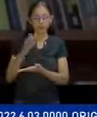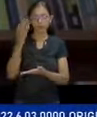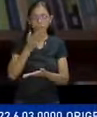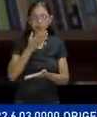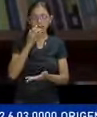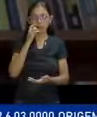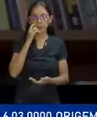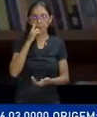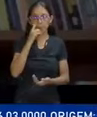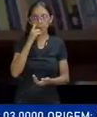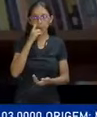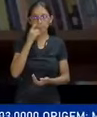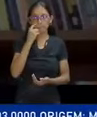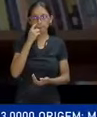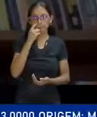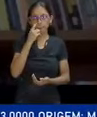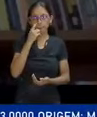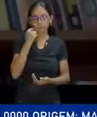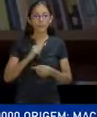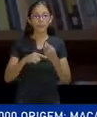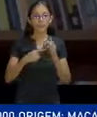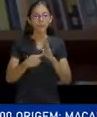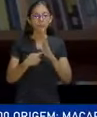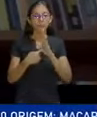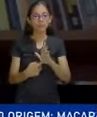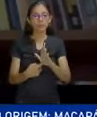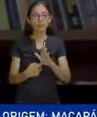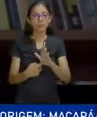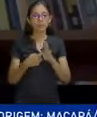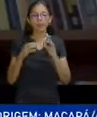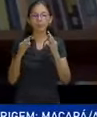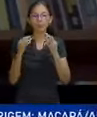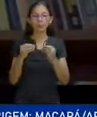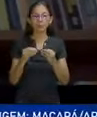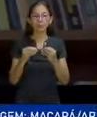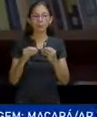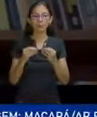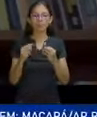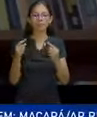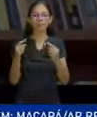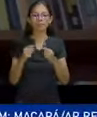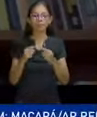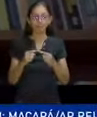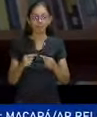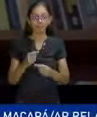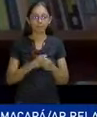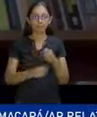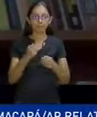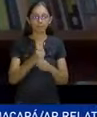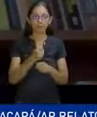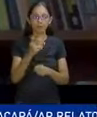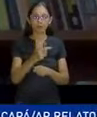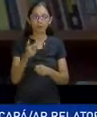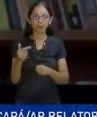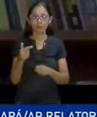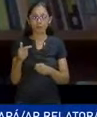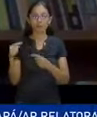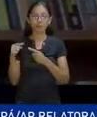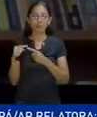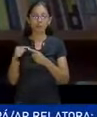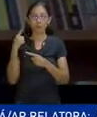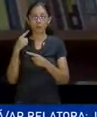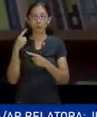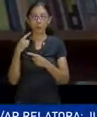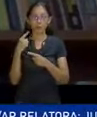para que pudesse apresentar tudo que no ano de 2022 foi feito pelo escritório de